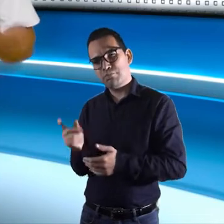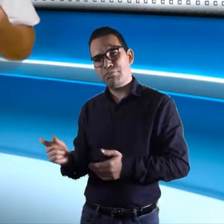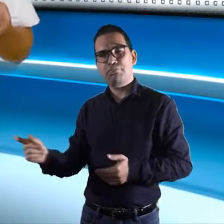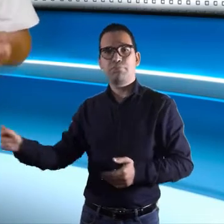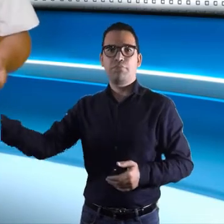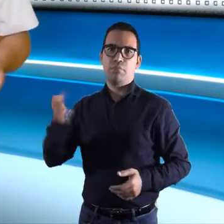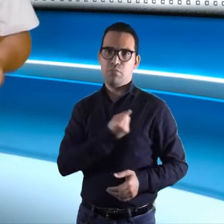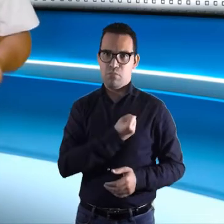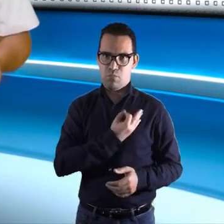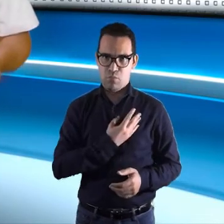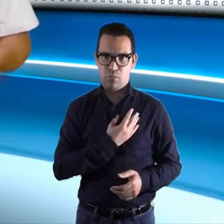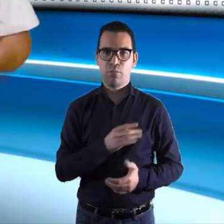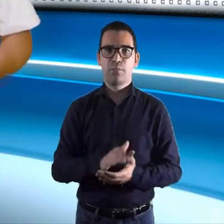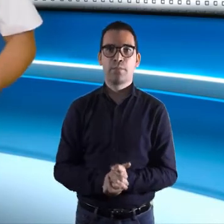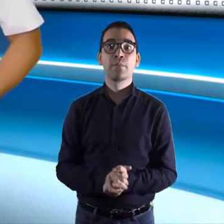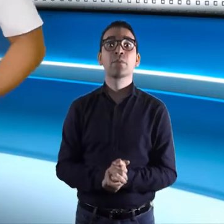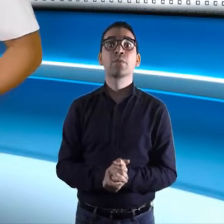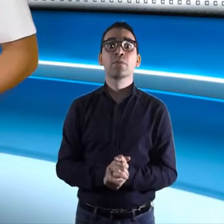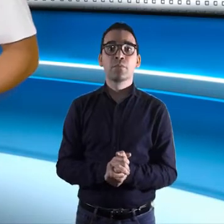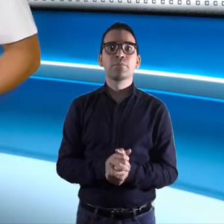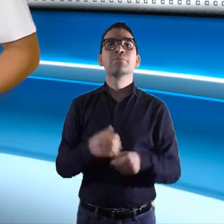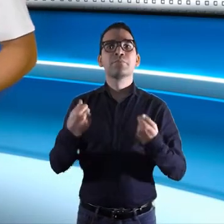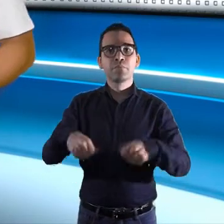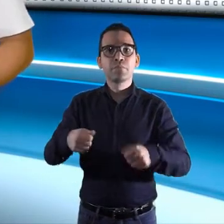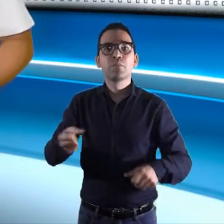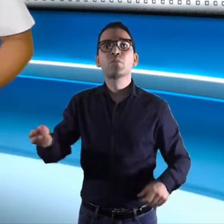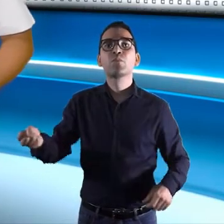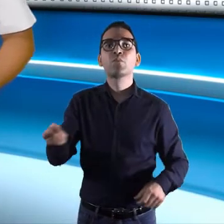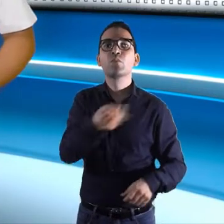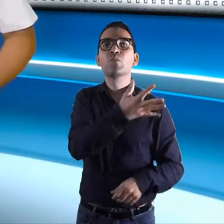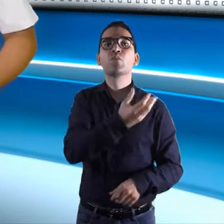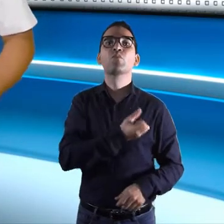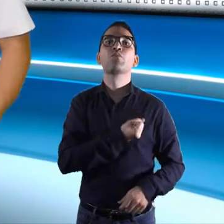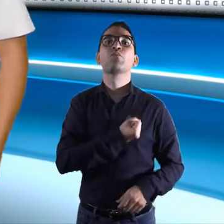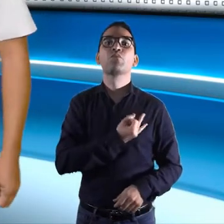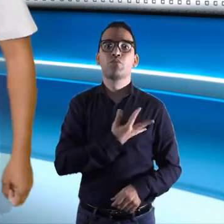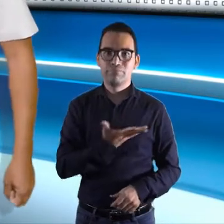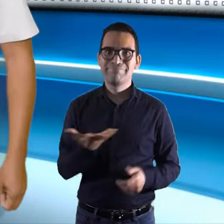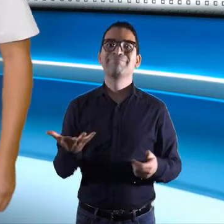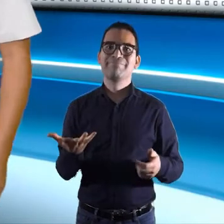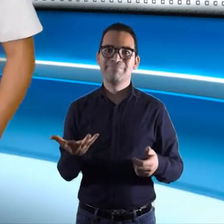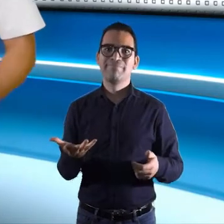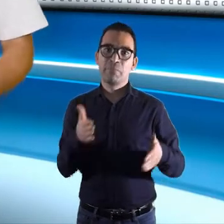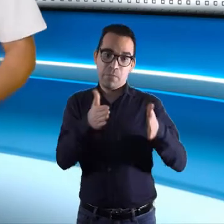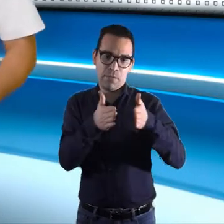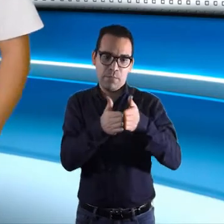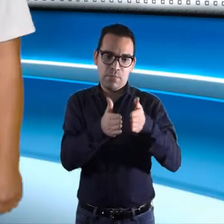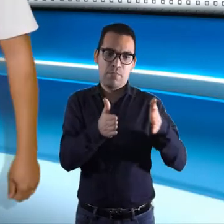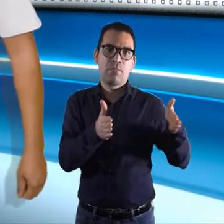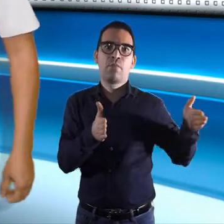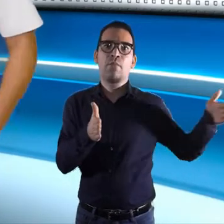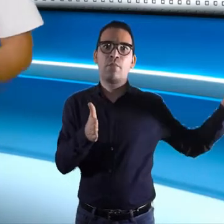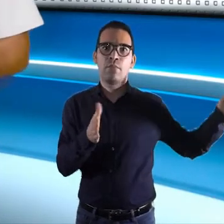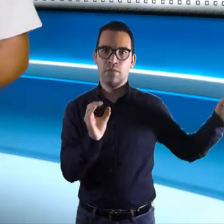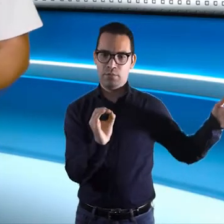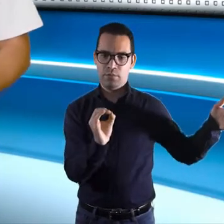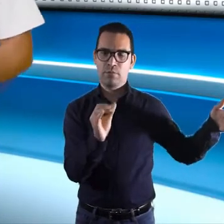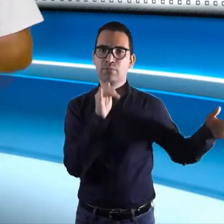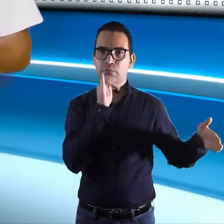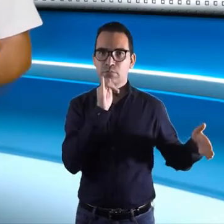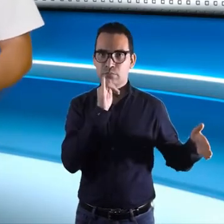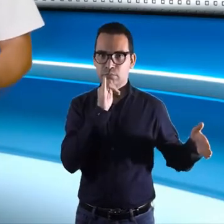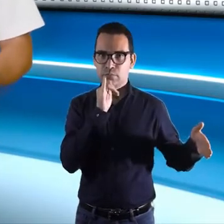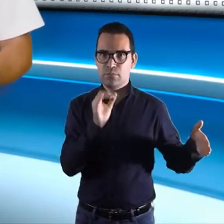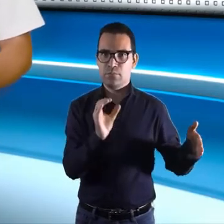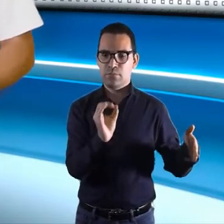a necessidade de novos números, foram posicionados valores à esquerda do zero, os